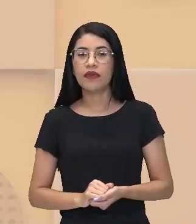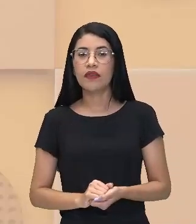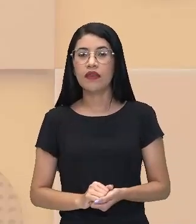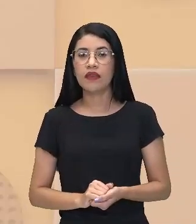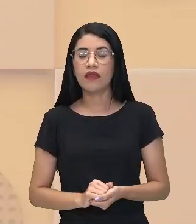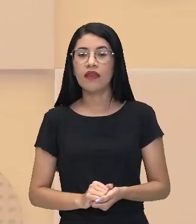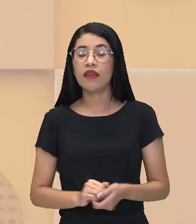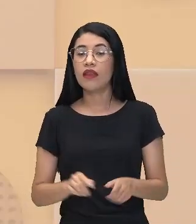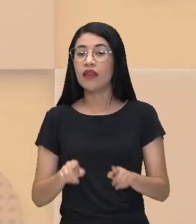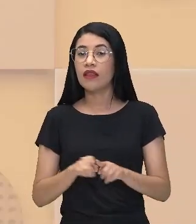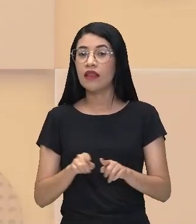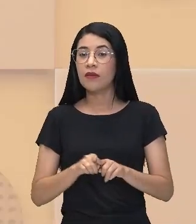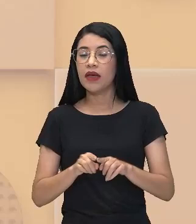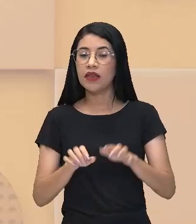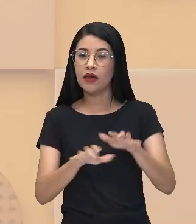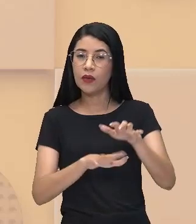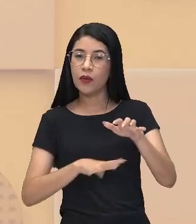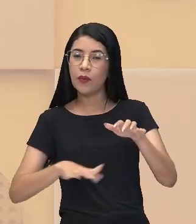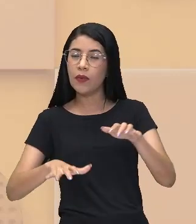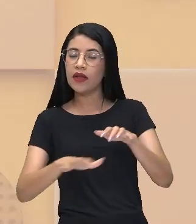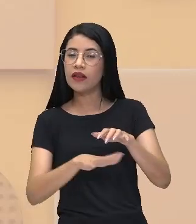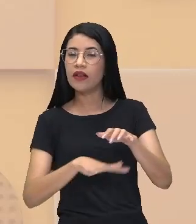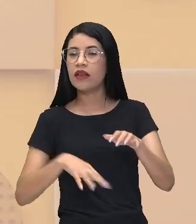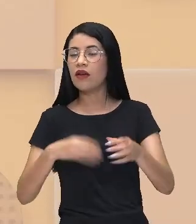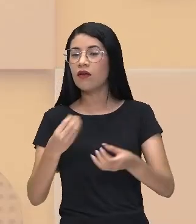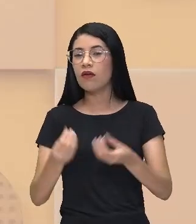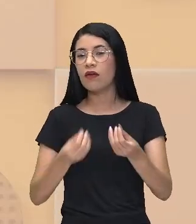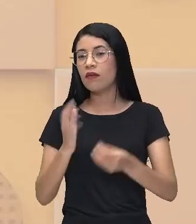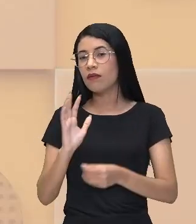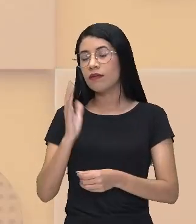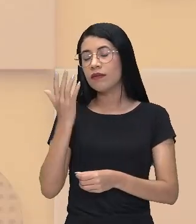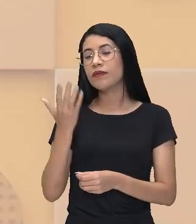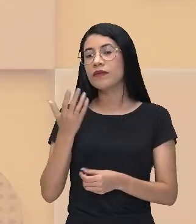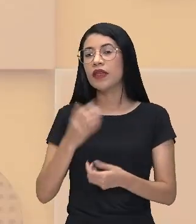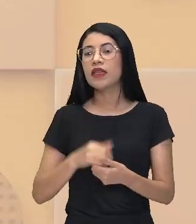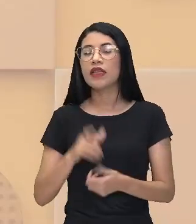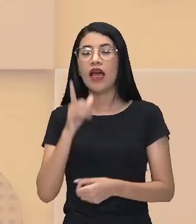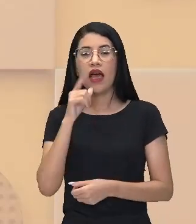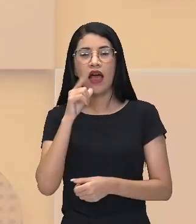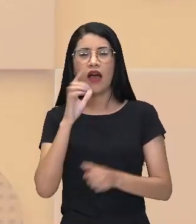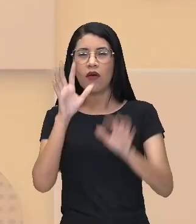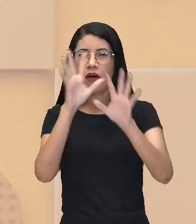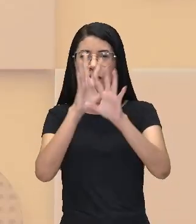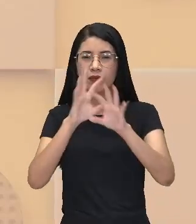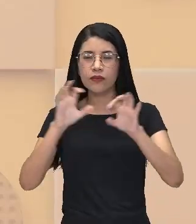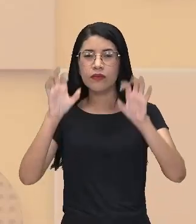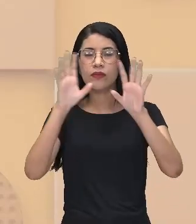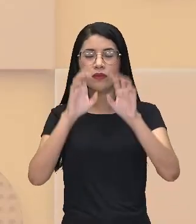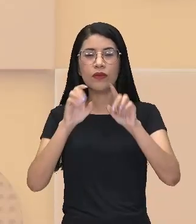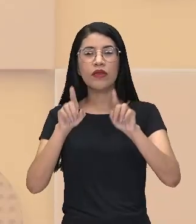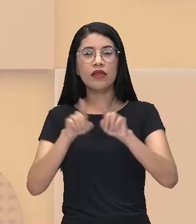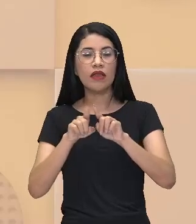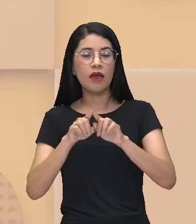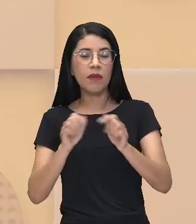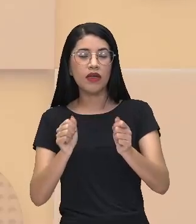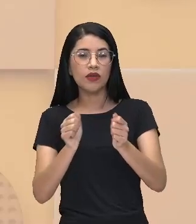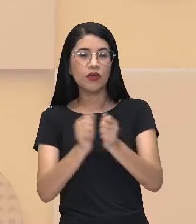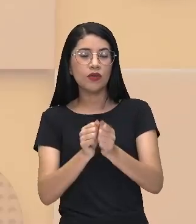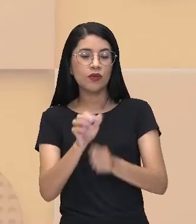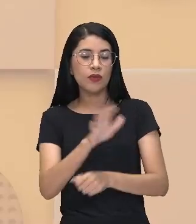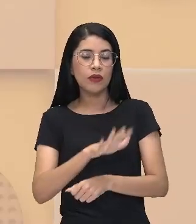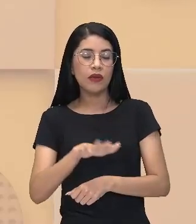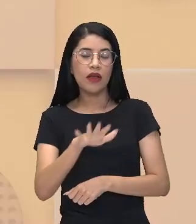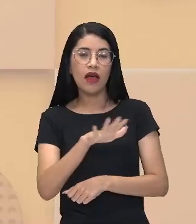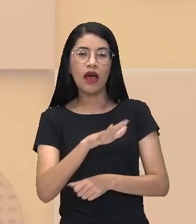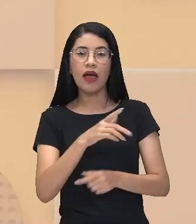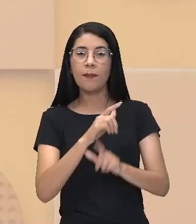também o Pantanal, né, que também é uma região bastante úmida, né, que vai ali reunir